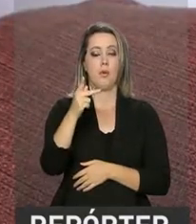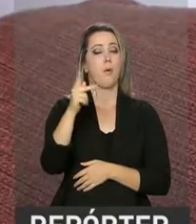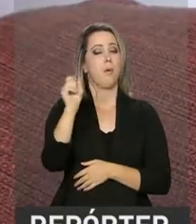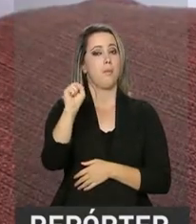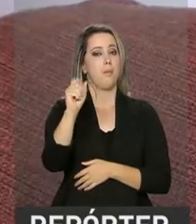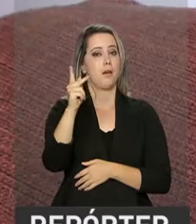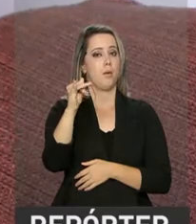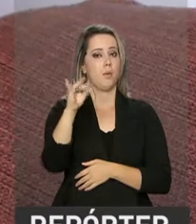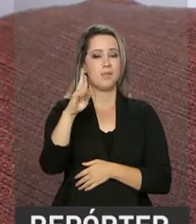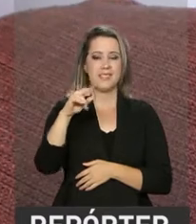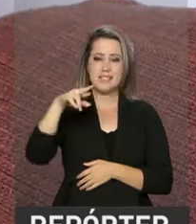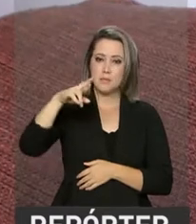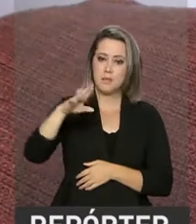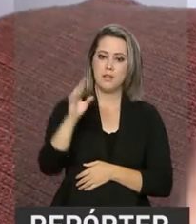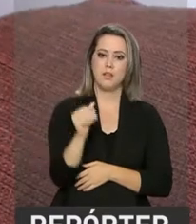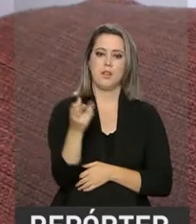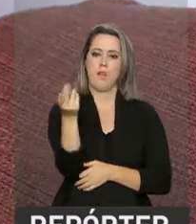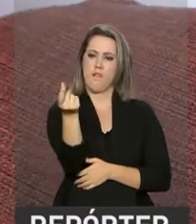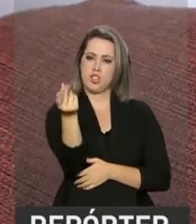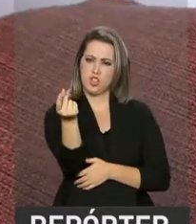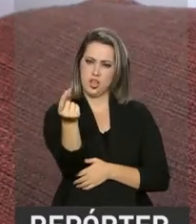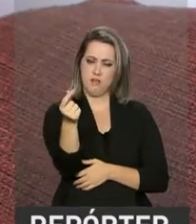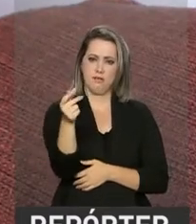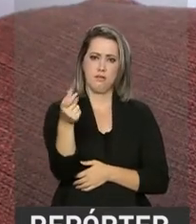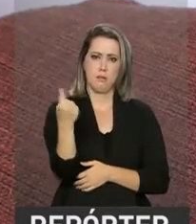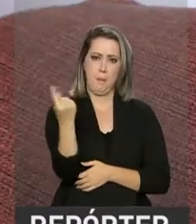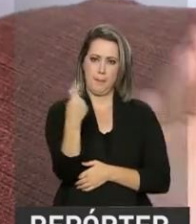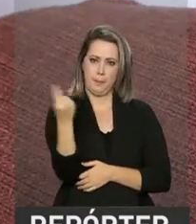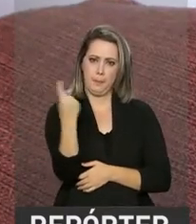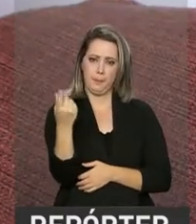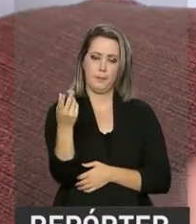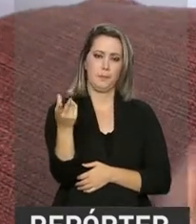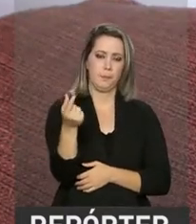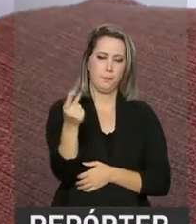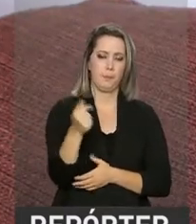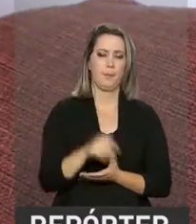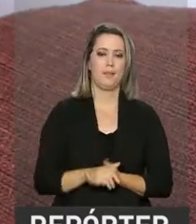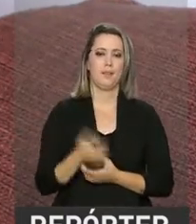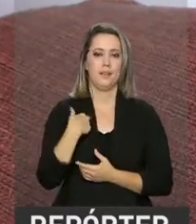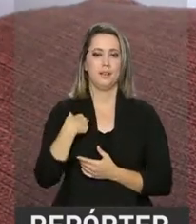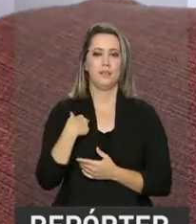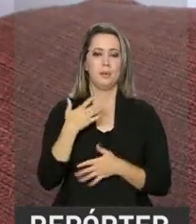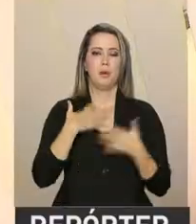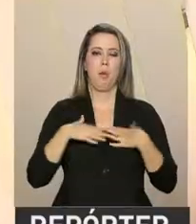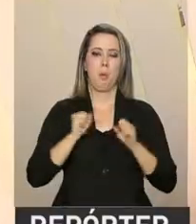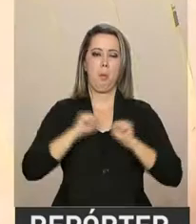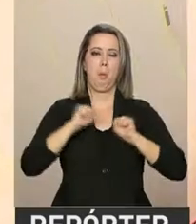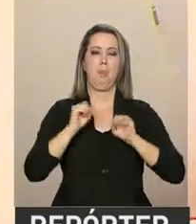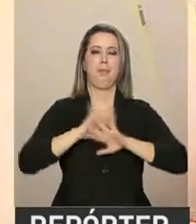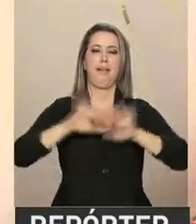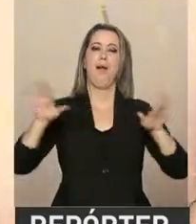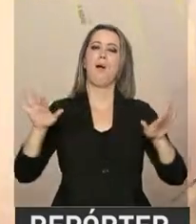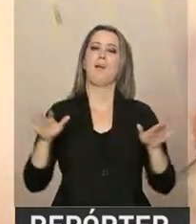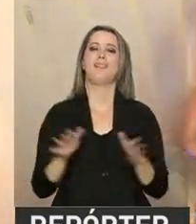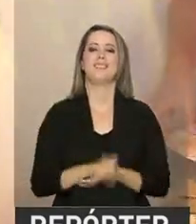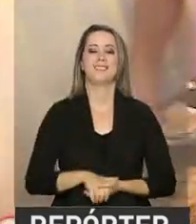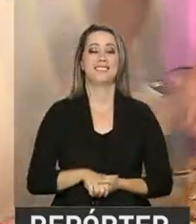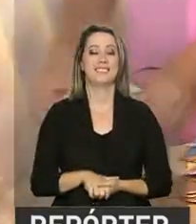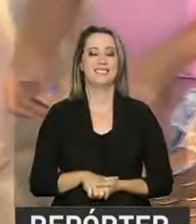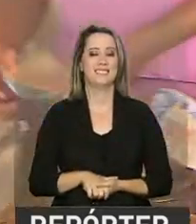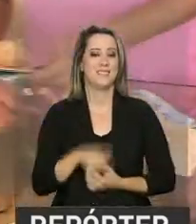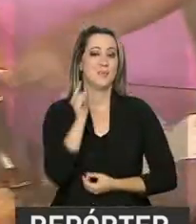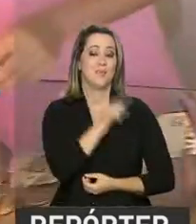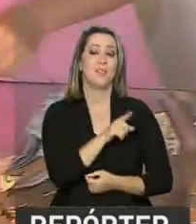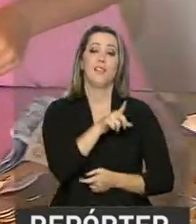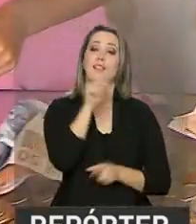regime é aquele negócio pega sim vai girando iracing.com mão para tirar o estresse e não é só a família da helena